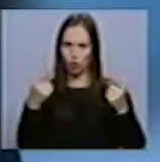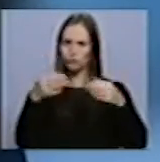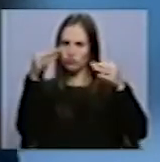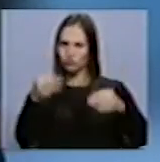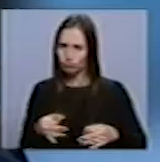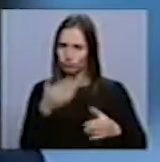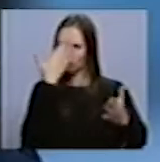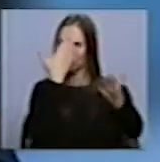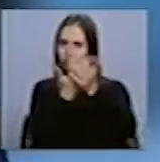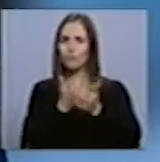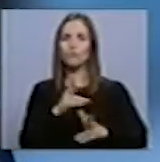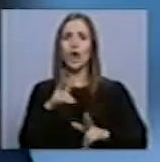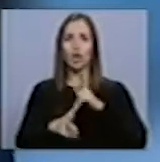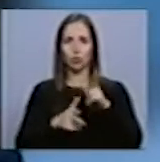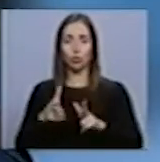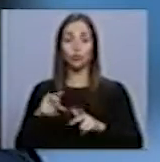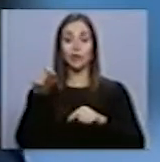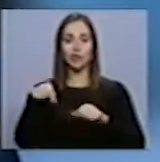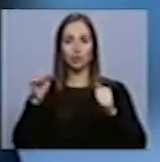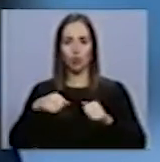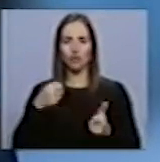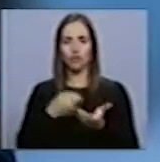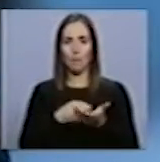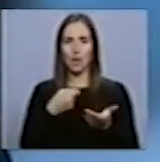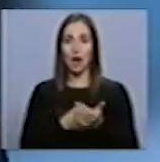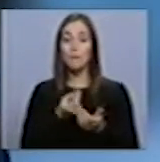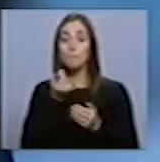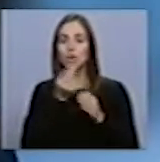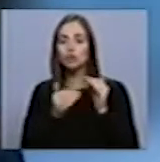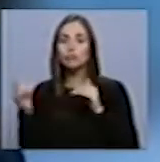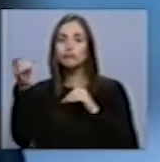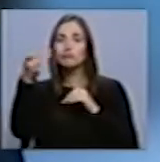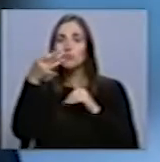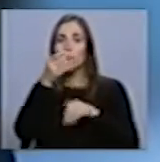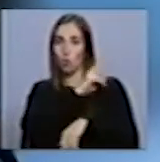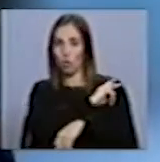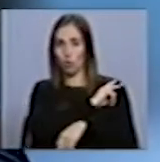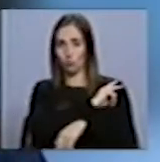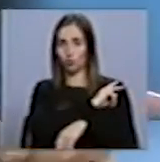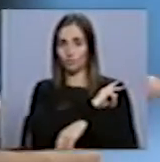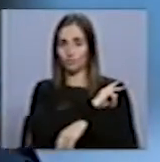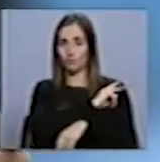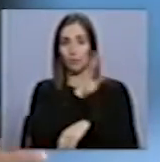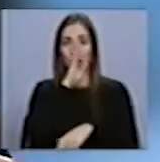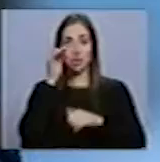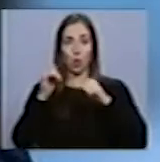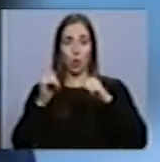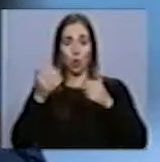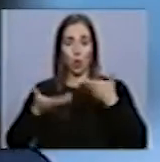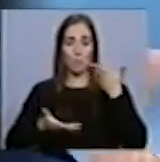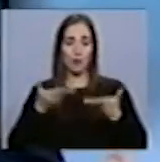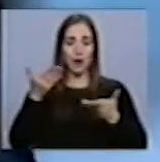em que a indústria vai pagar neste acordo o valor superior aos proprietários do que aquilo que está a pagar efetivamente